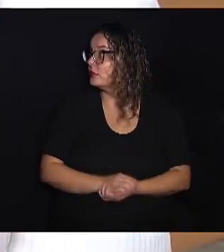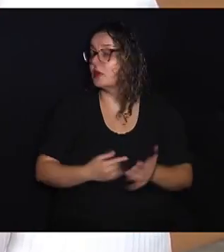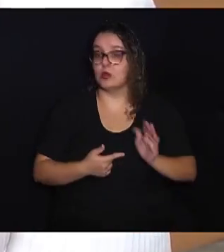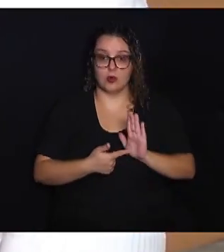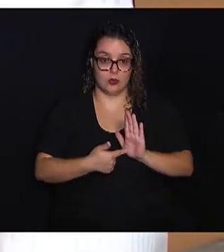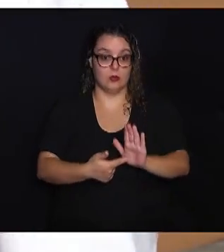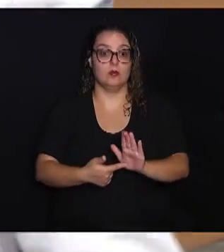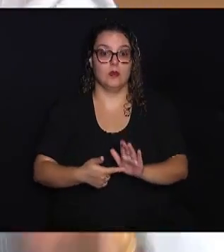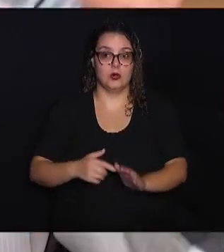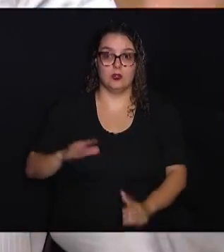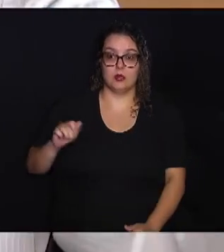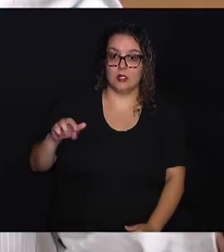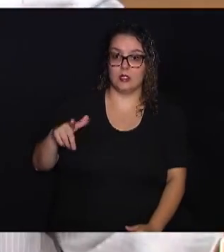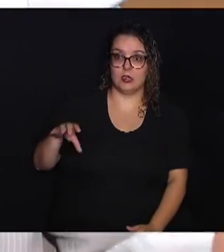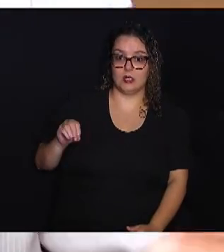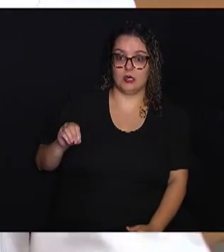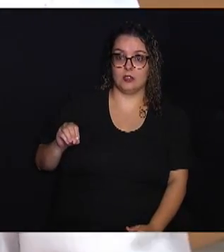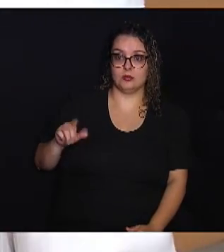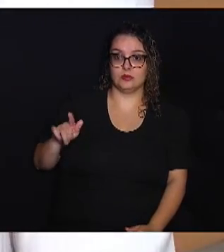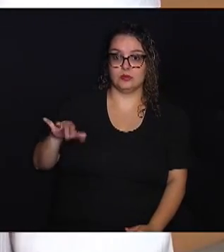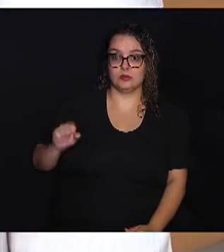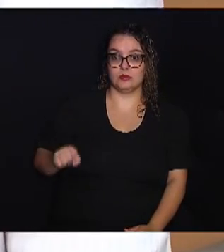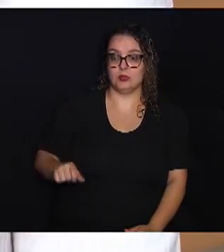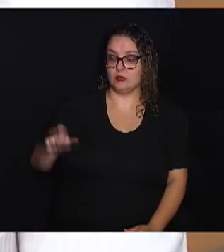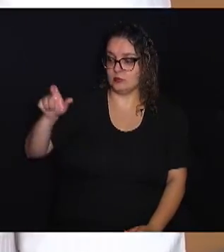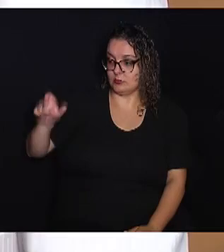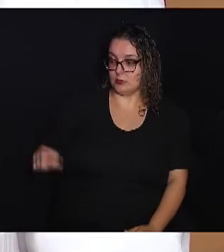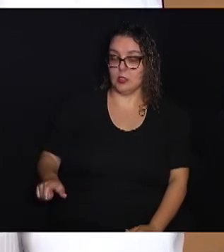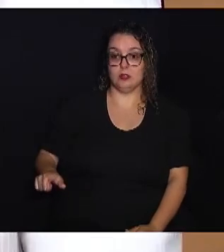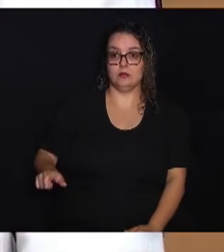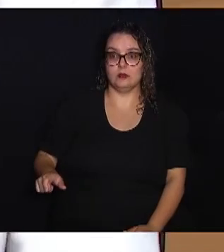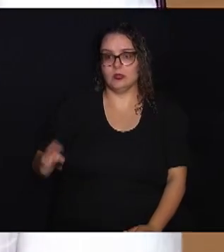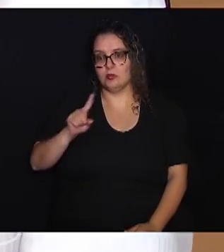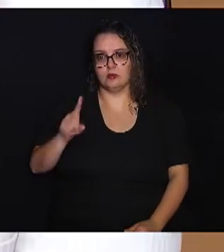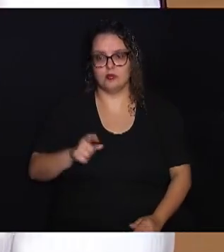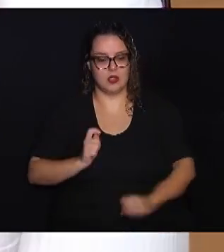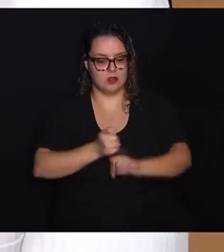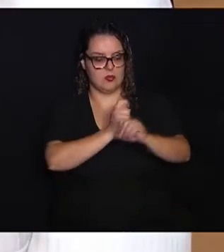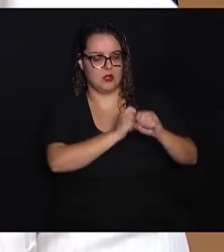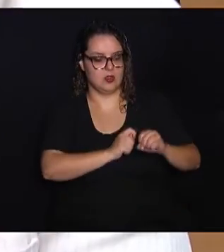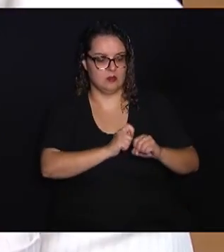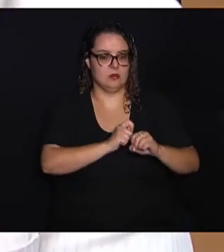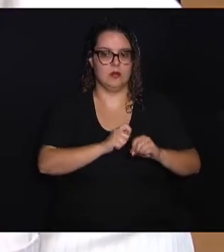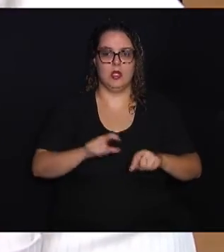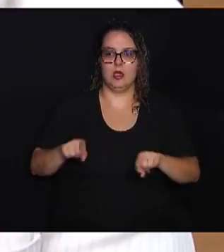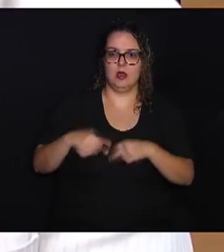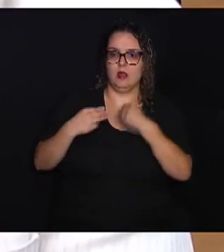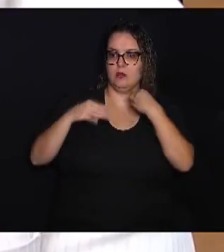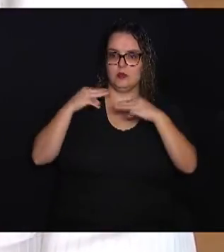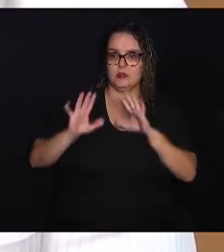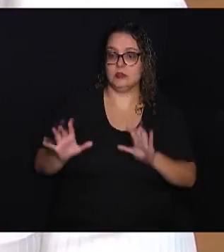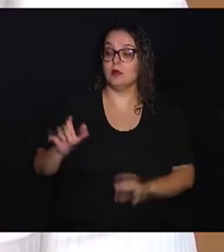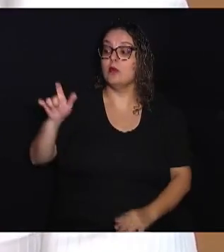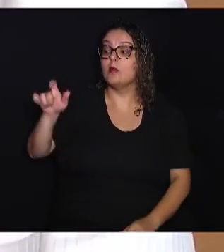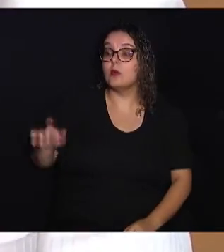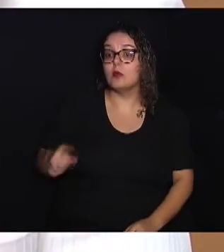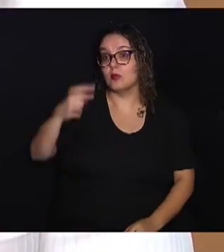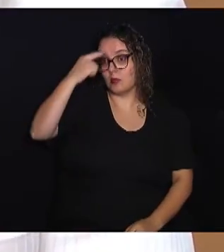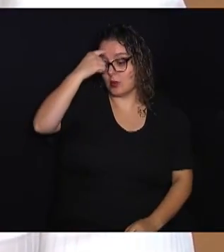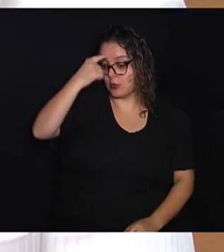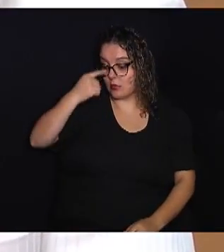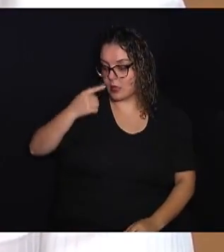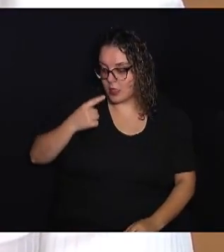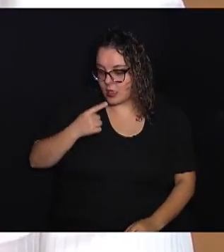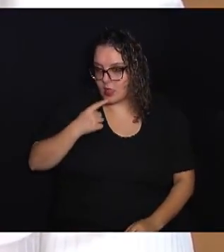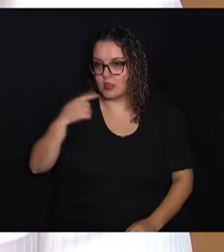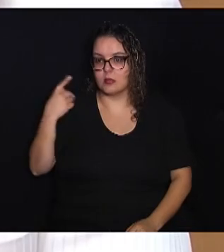ser humano, não é a estátua, não é a música, não é nada, o ser humano, o homem. Você vê o caráter dele,